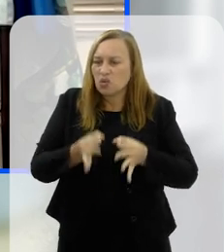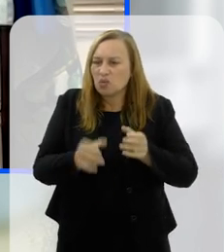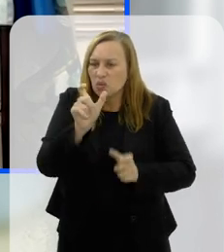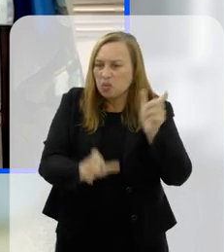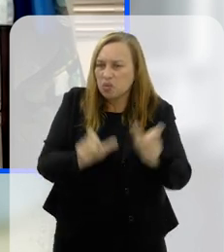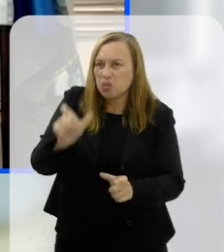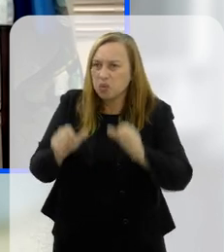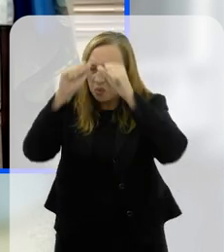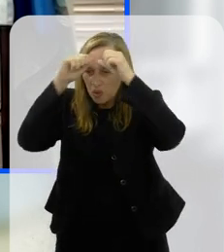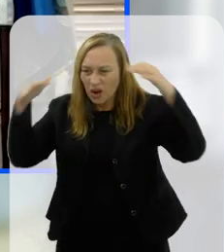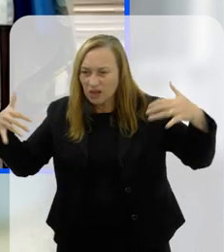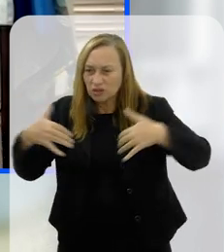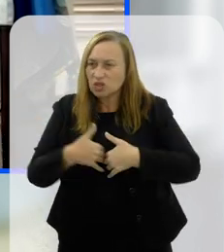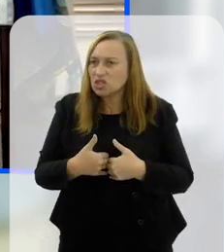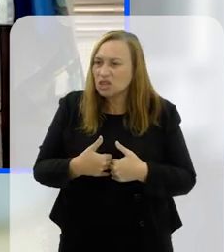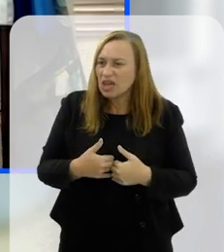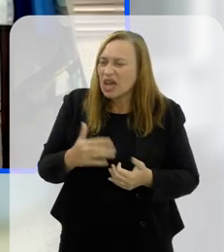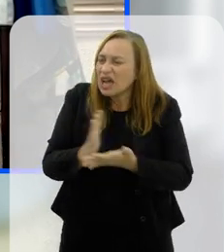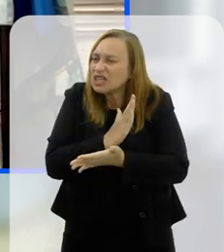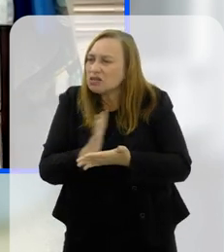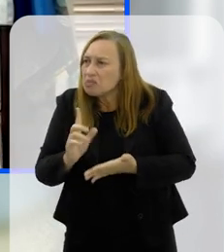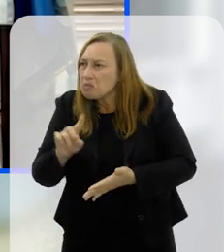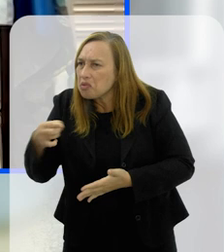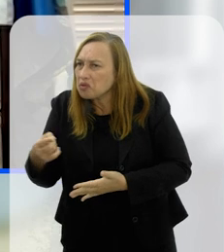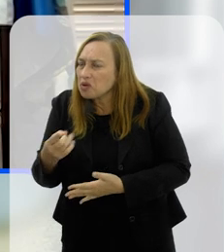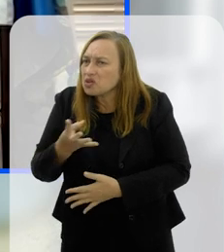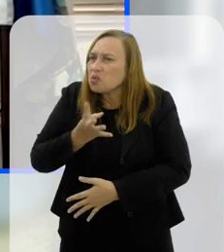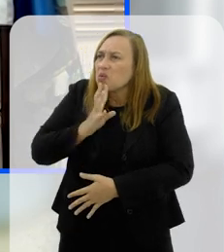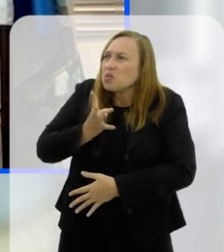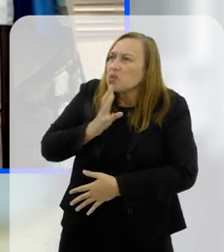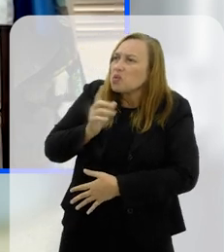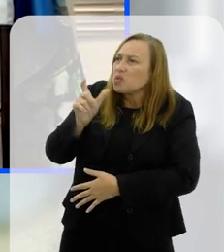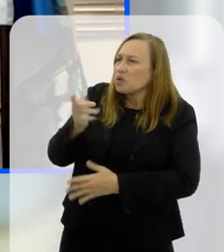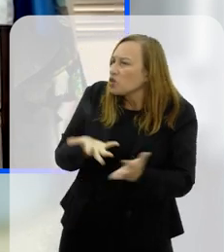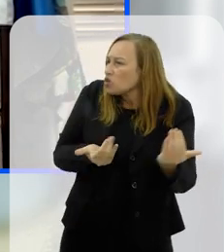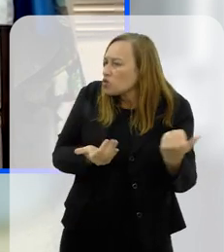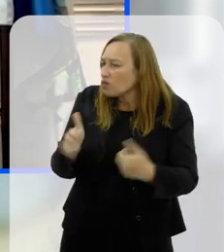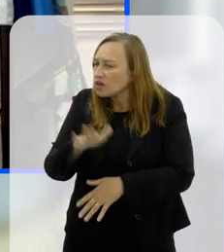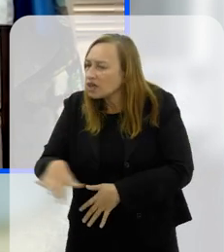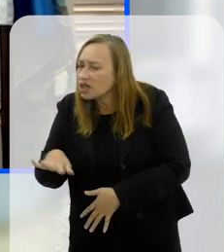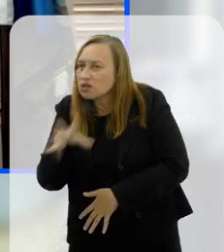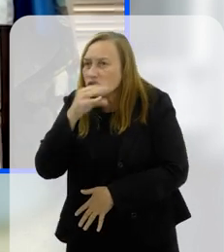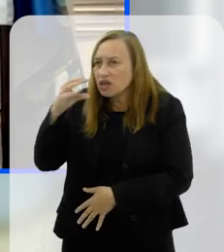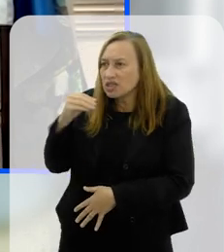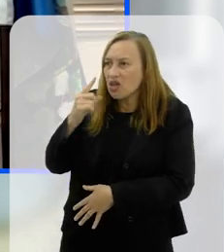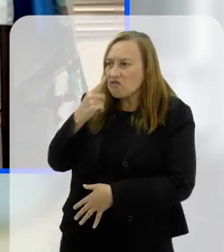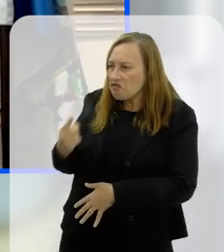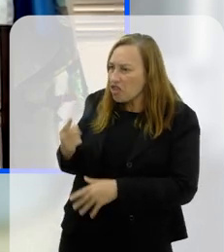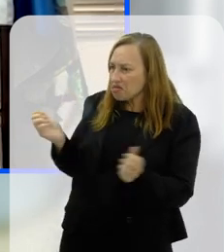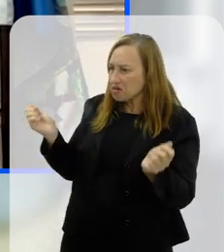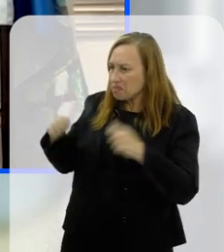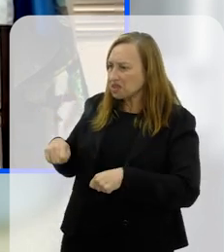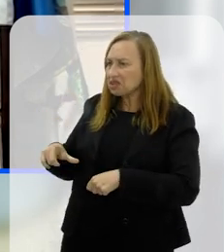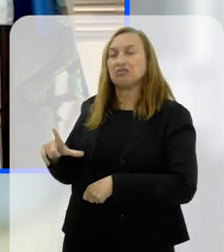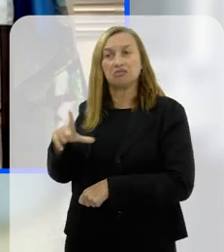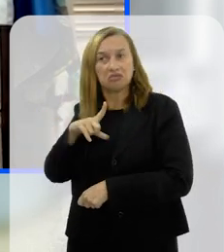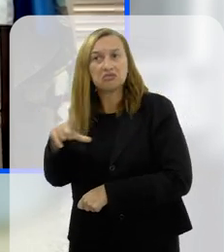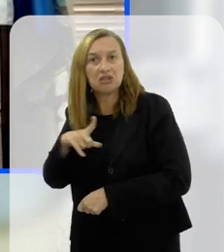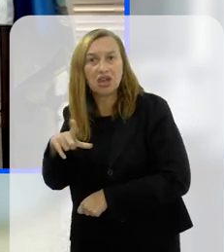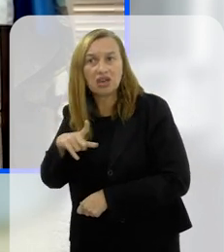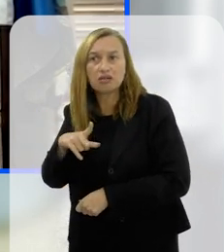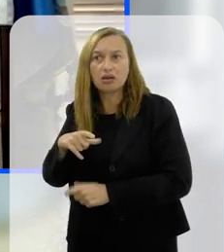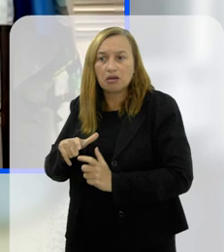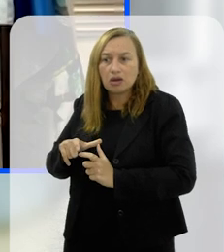E muitas das vezes não quando começa a conhecer o autista tá esse jovem essa criança esse adolescente aí vê a capacidade